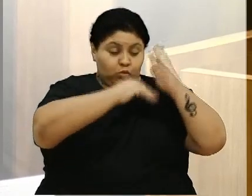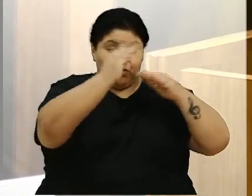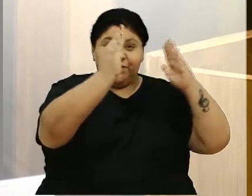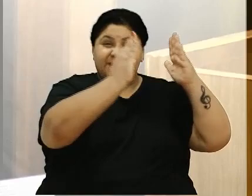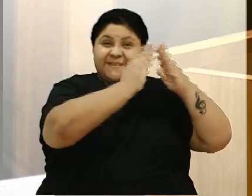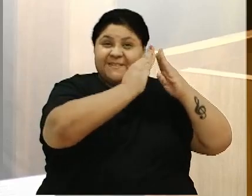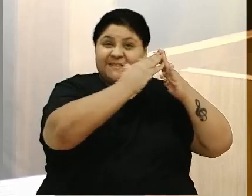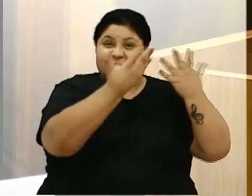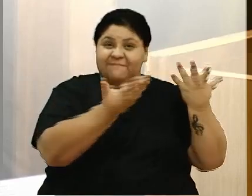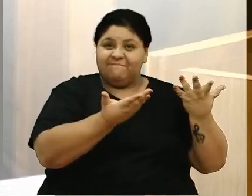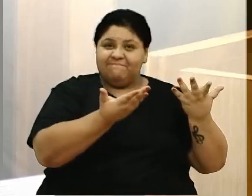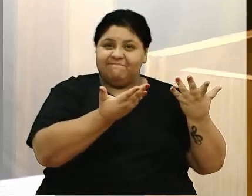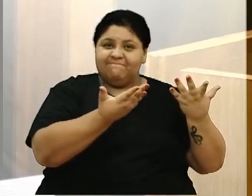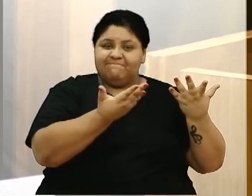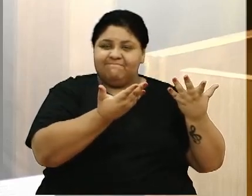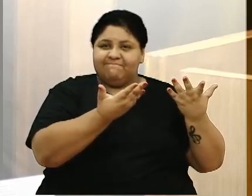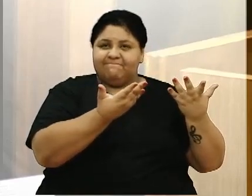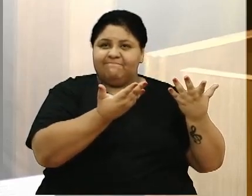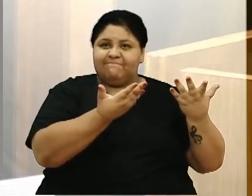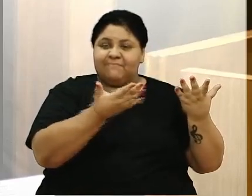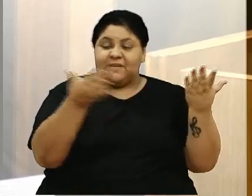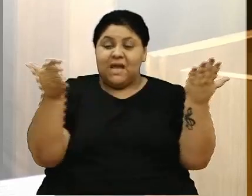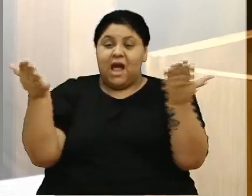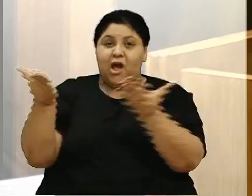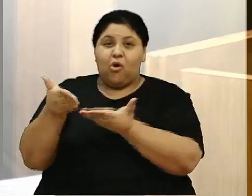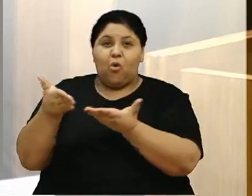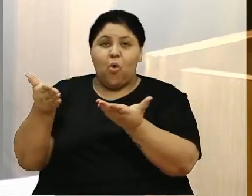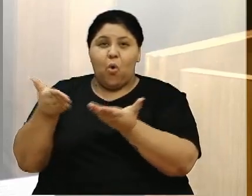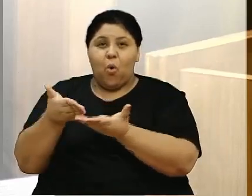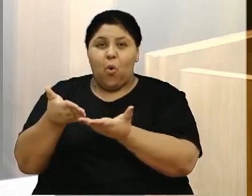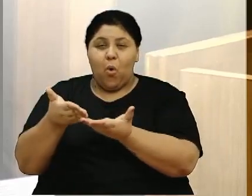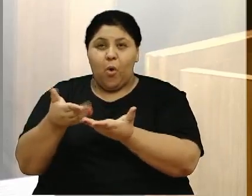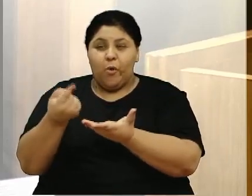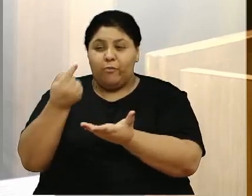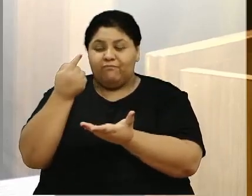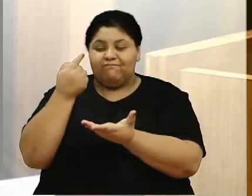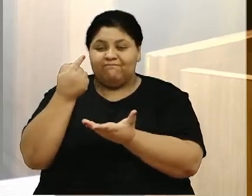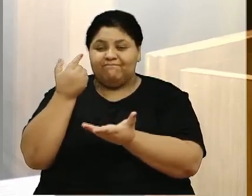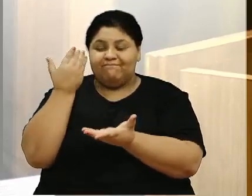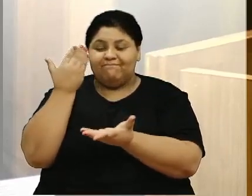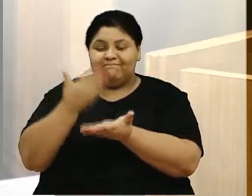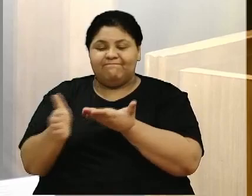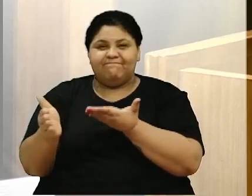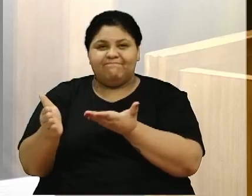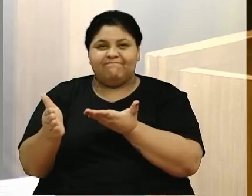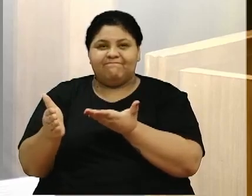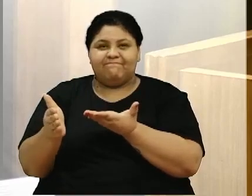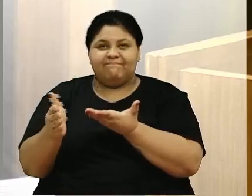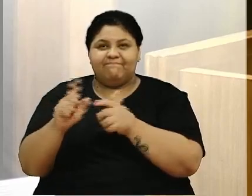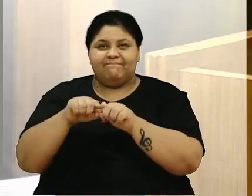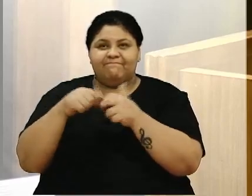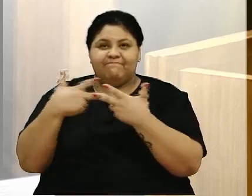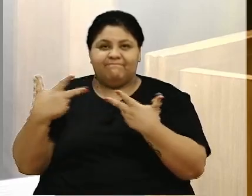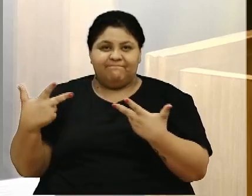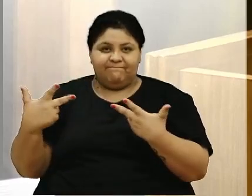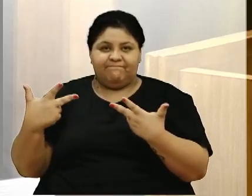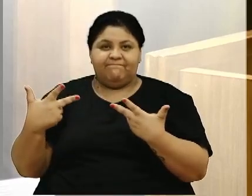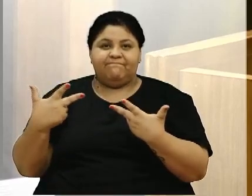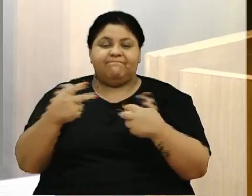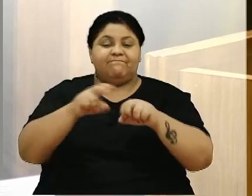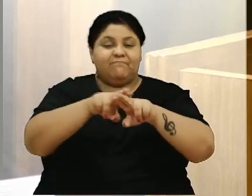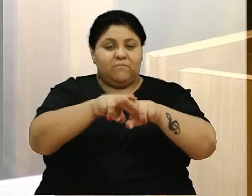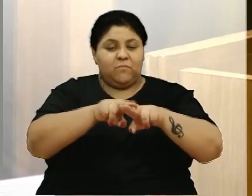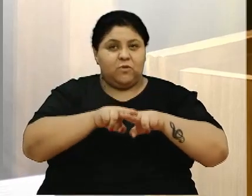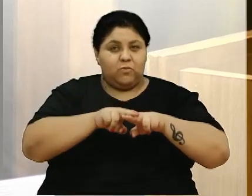tempo construindo os seus lares, e agora vieram perder aí as suas coisas. Por isso venho através